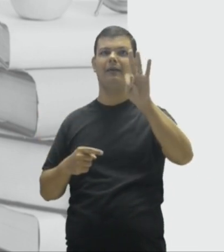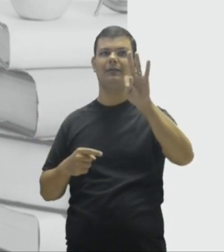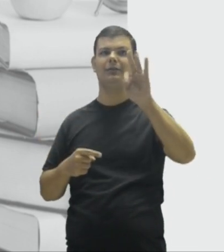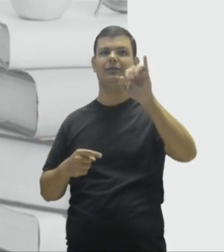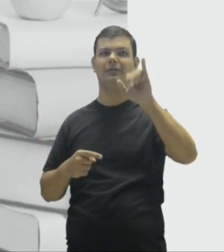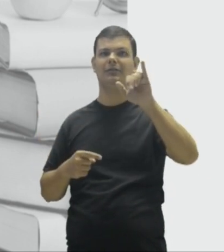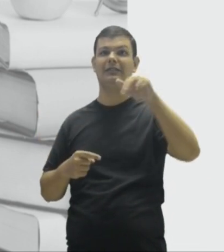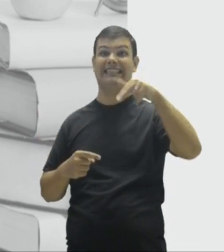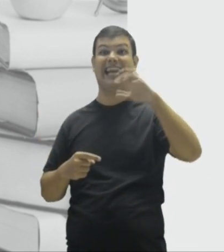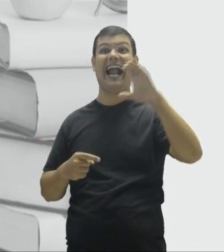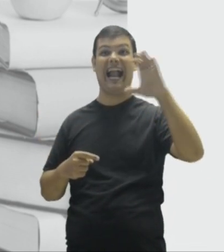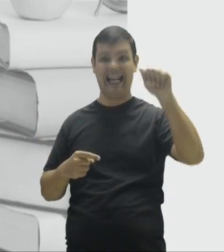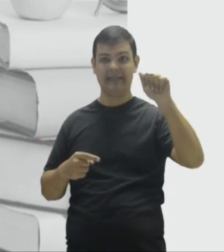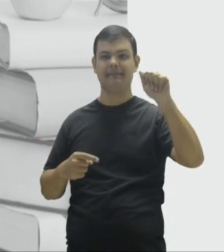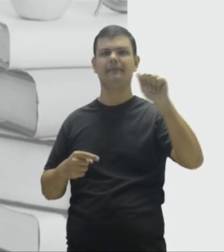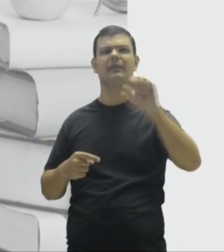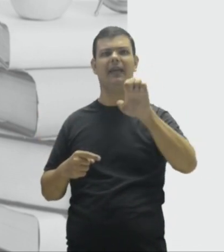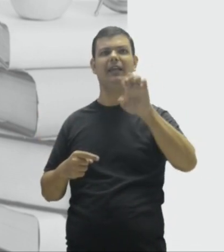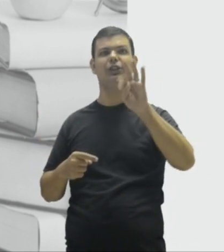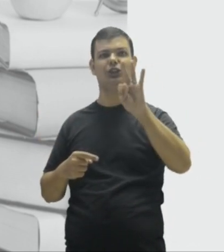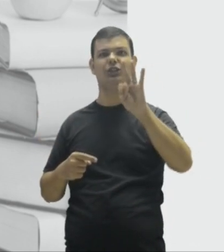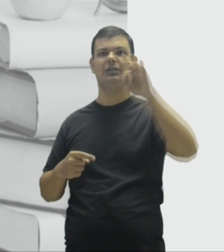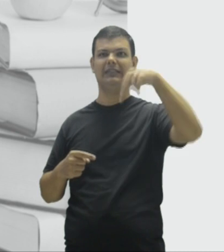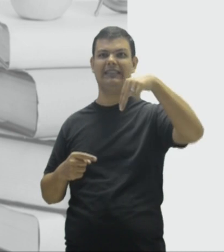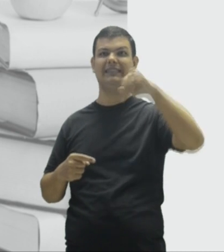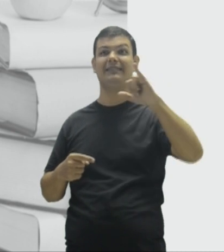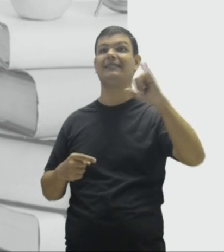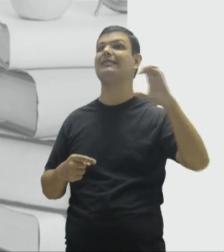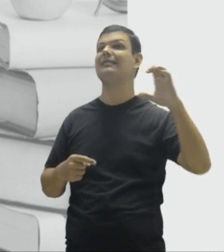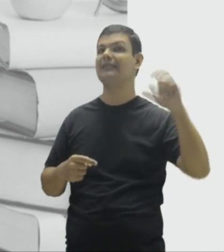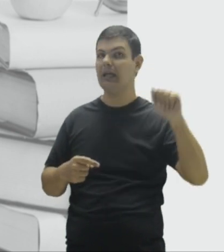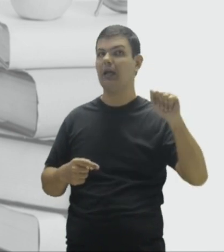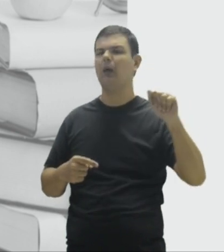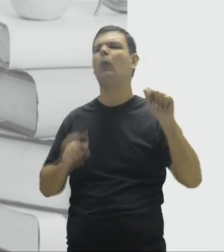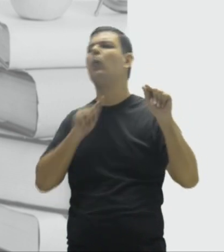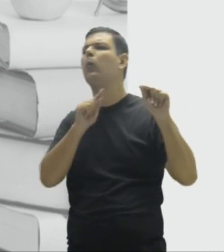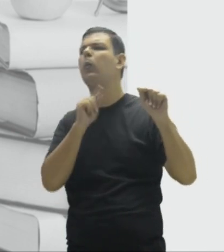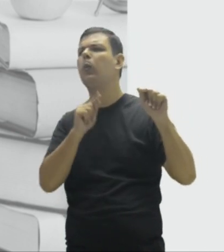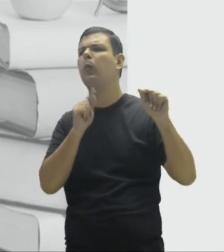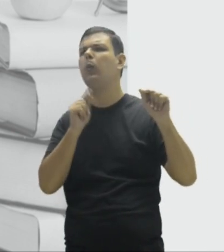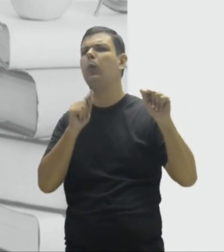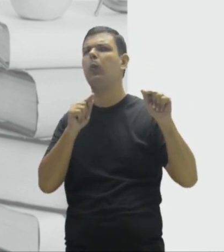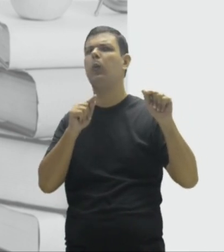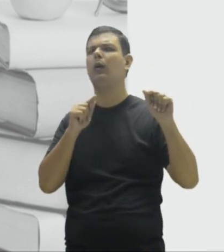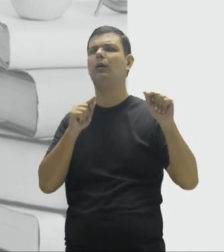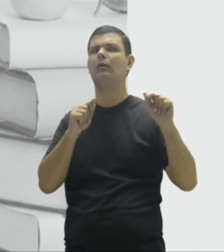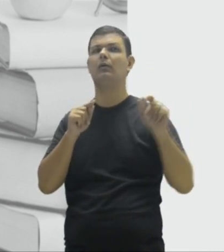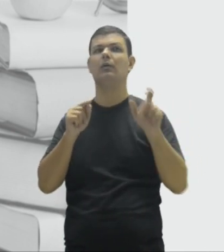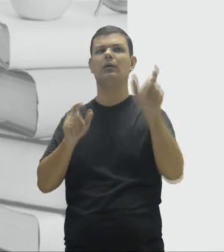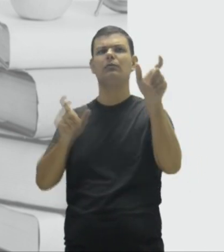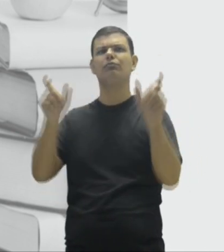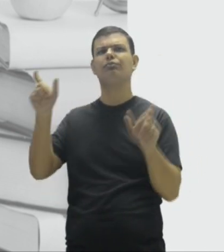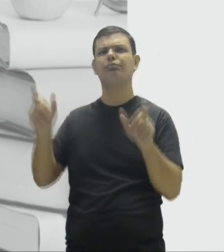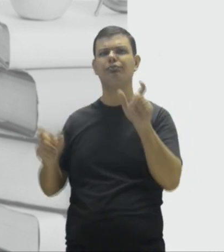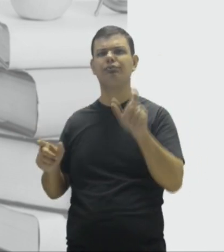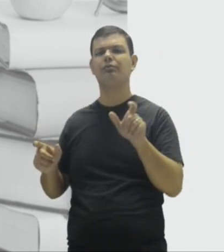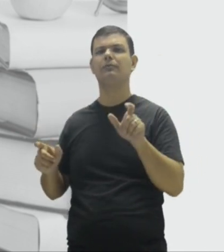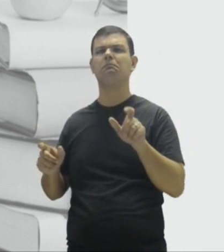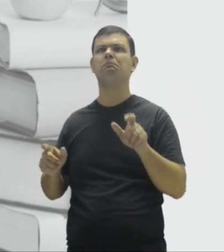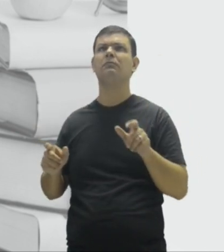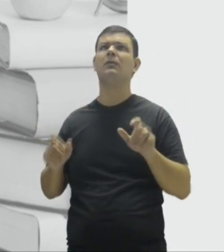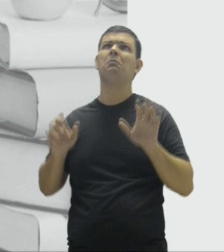conceito de diversidade étnica. O que é diversidade étnica? Professor, agora que eu estou entendendo o que